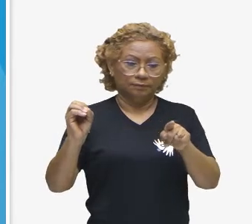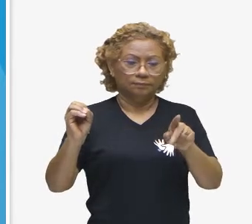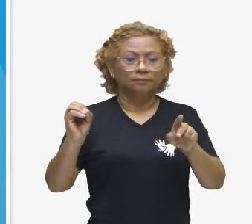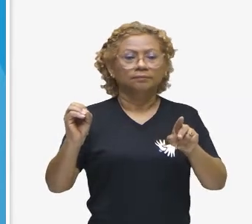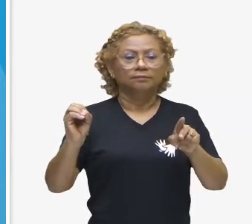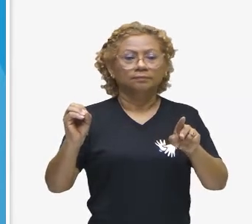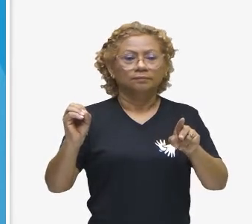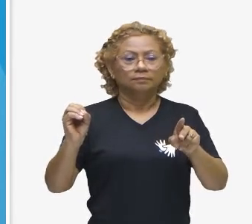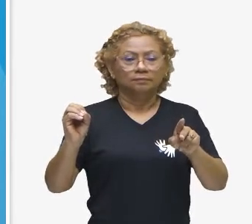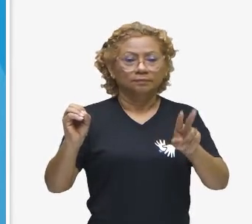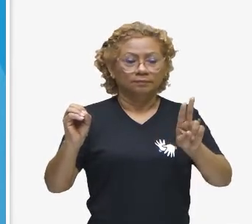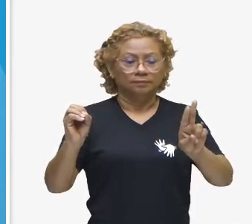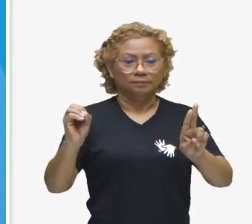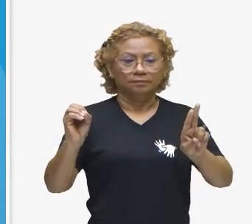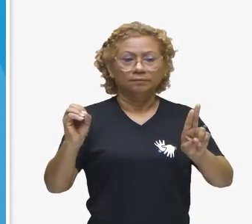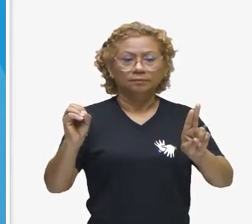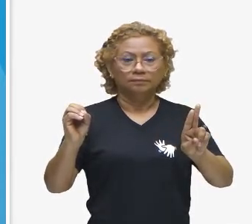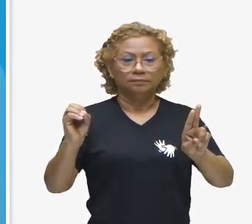menos 1.